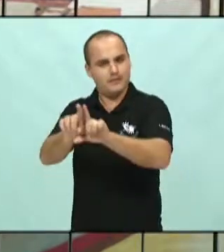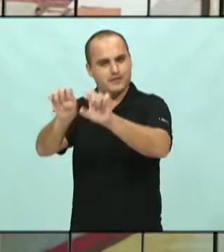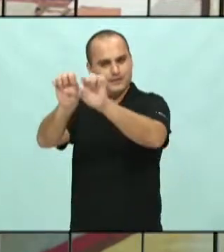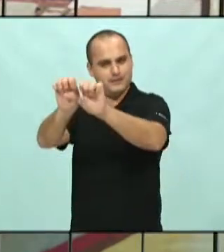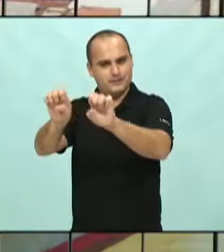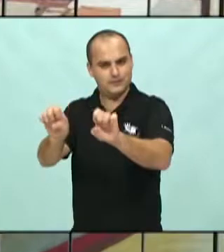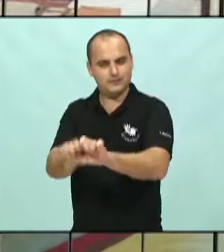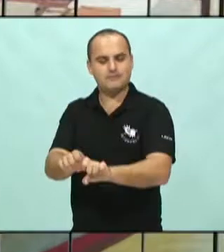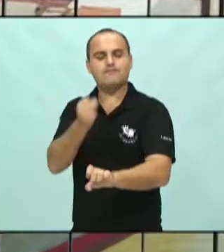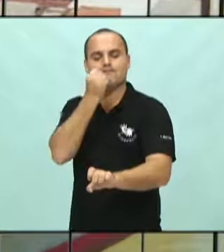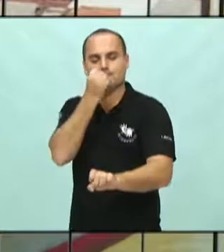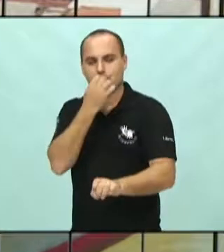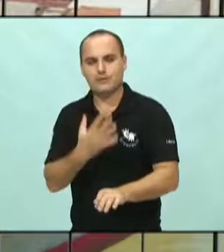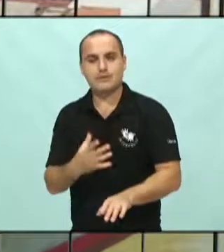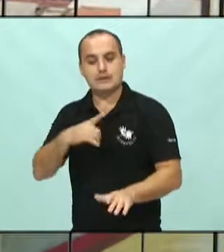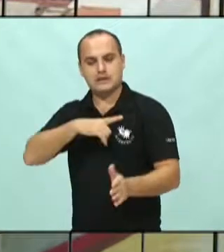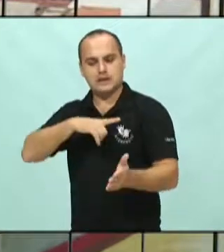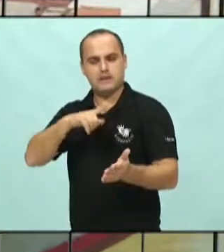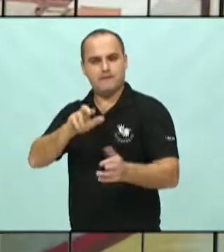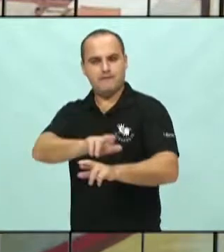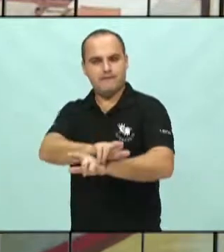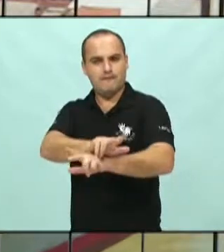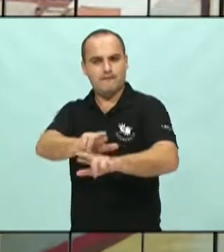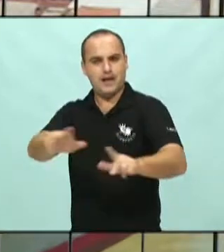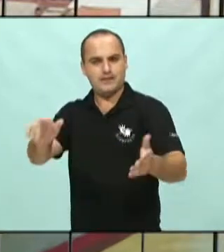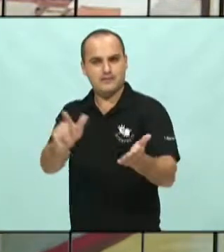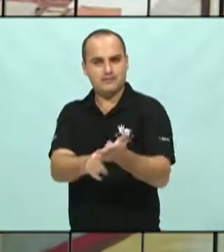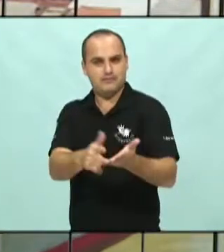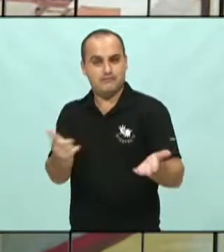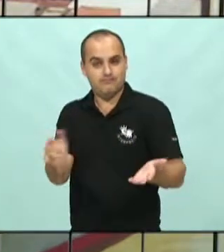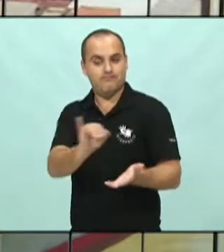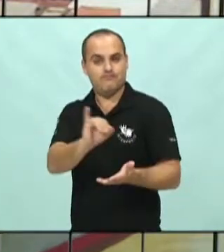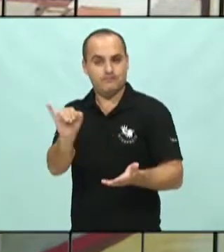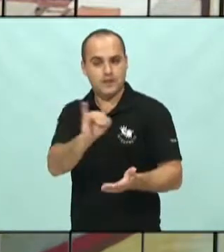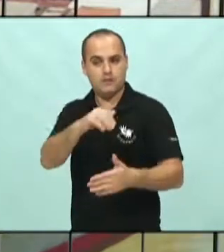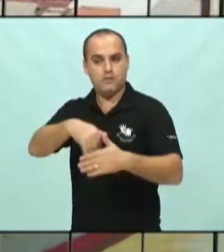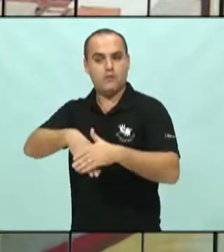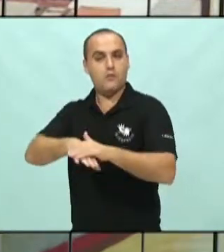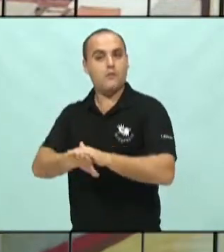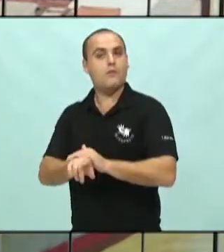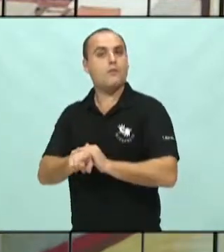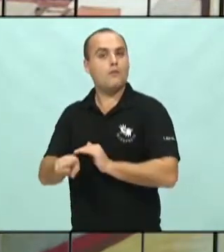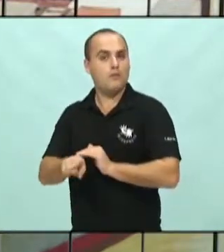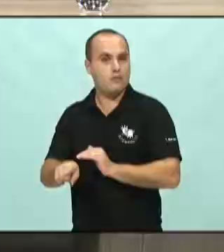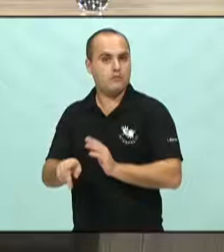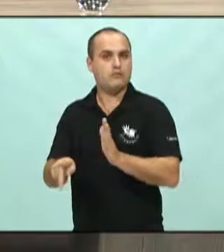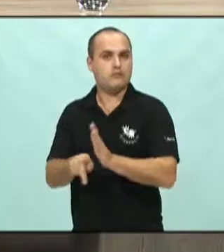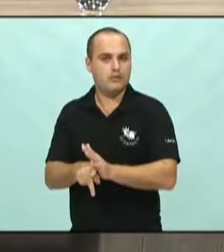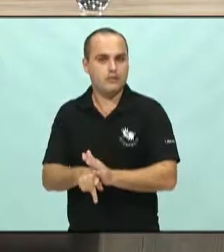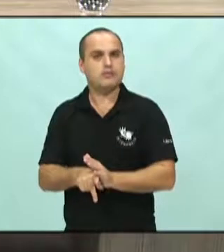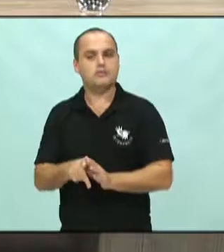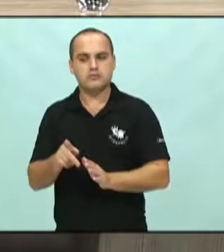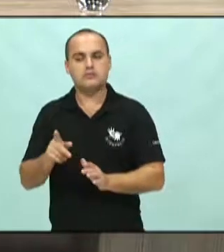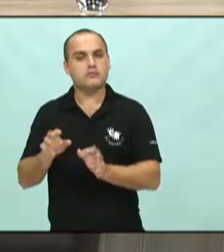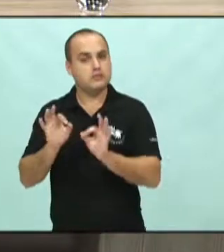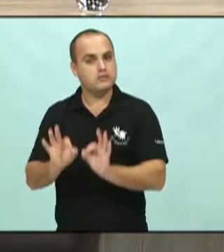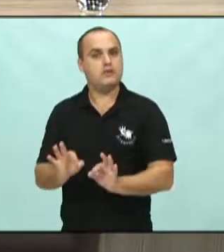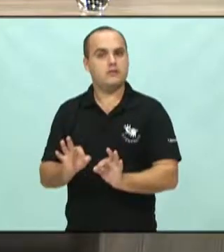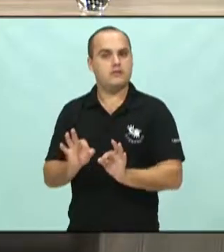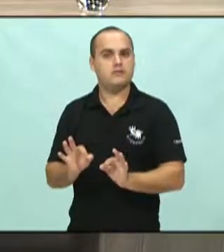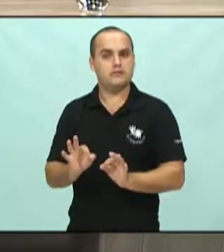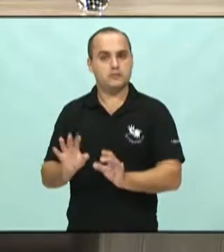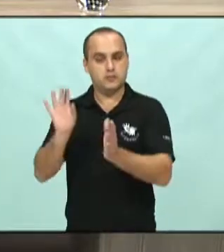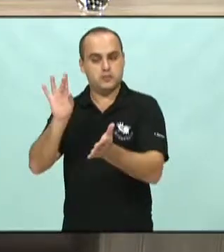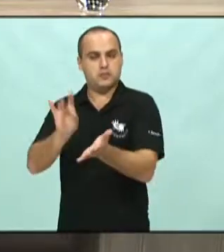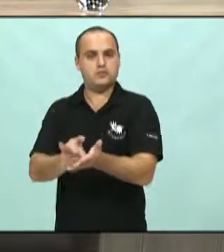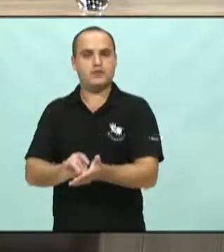muito boa. Tem vários jornais de Itajaí antigos ali guardados, né, de forma adequada. E